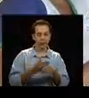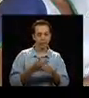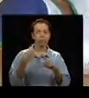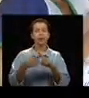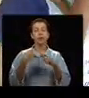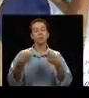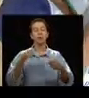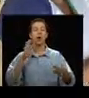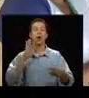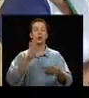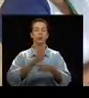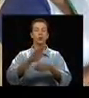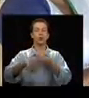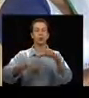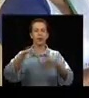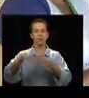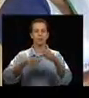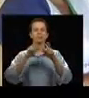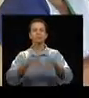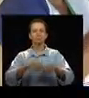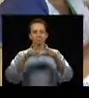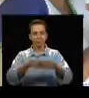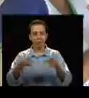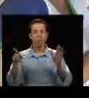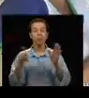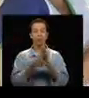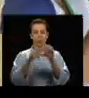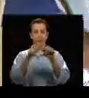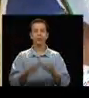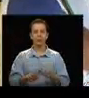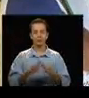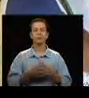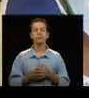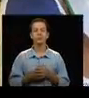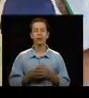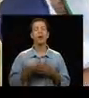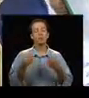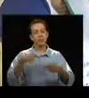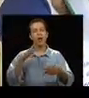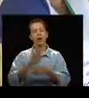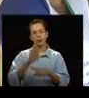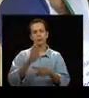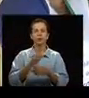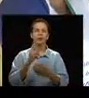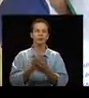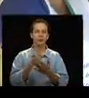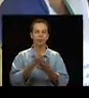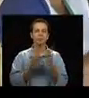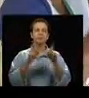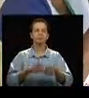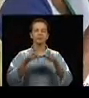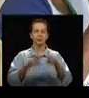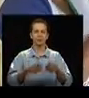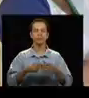filhos das atividades que levam para casa para pôr na mão de obra. Porque tem que ajudar